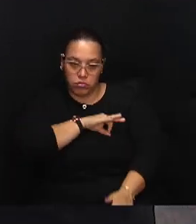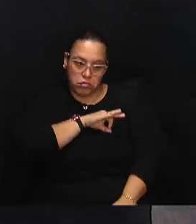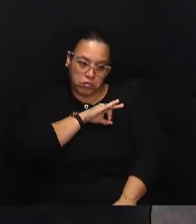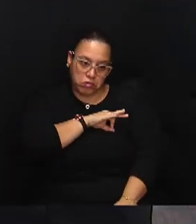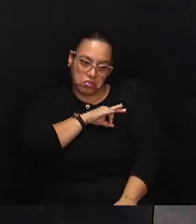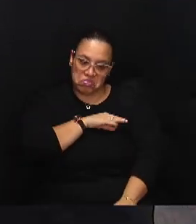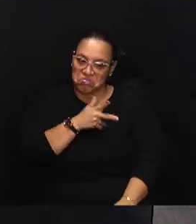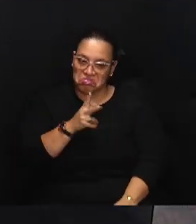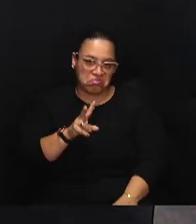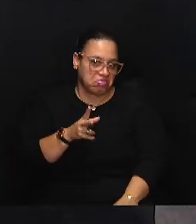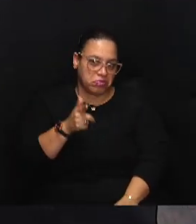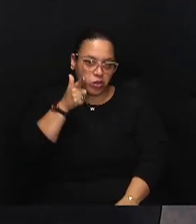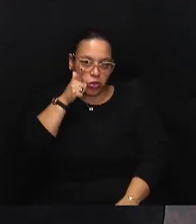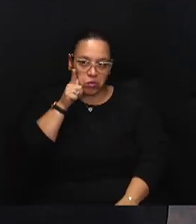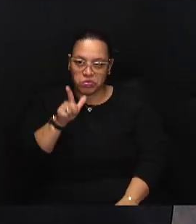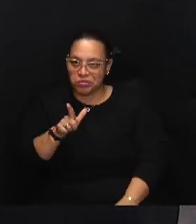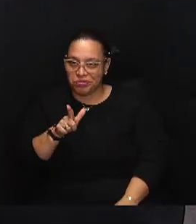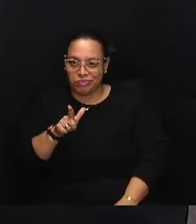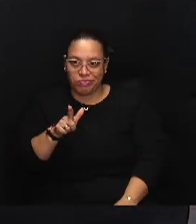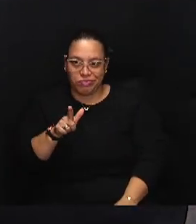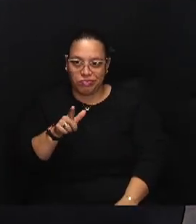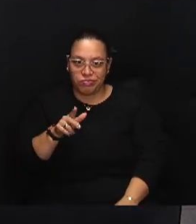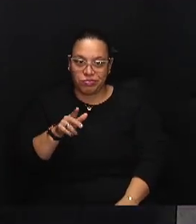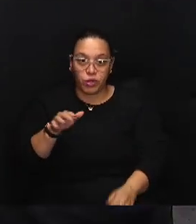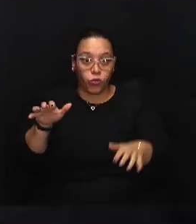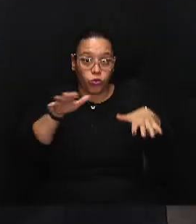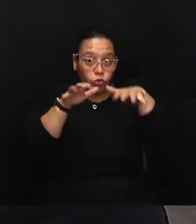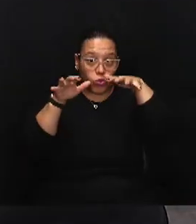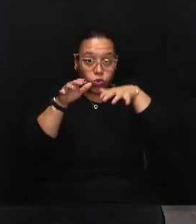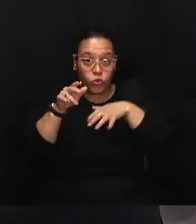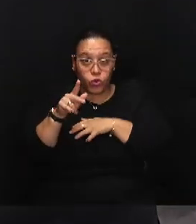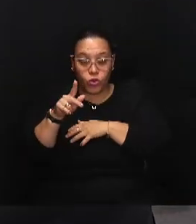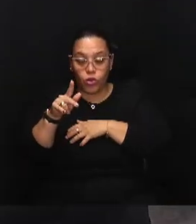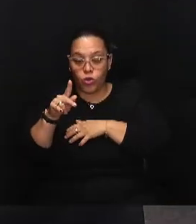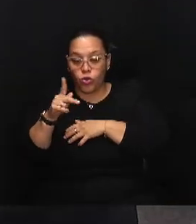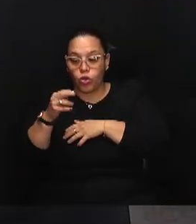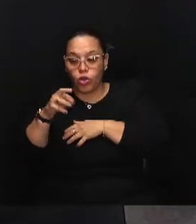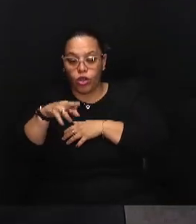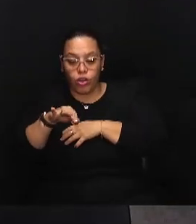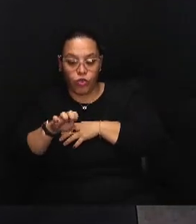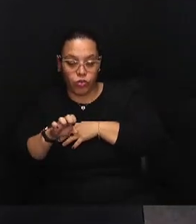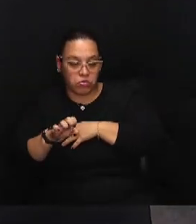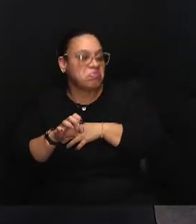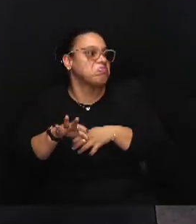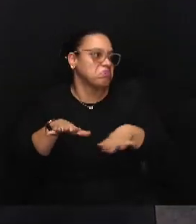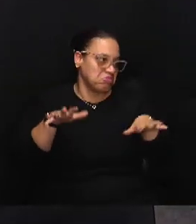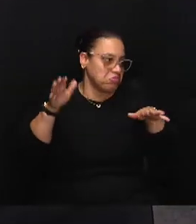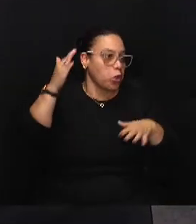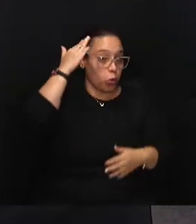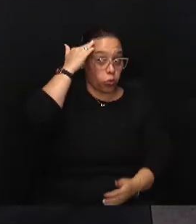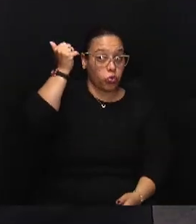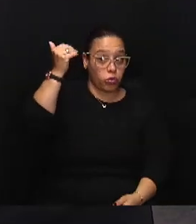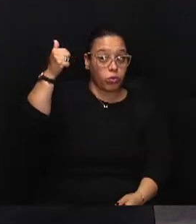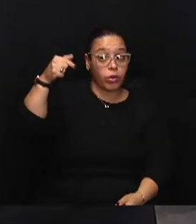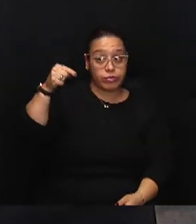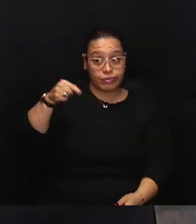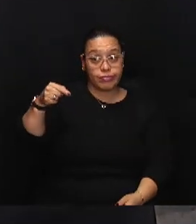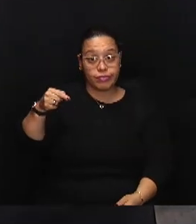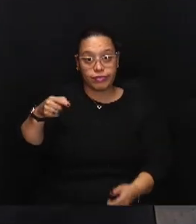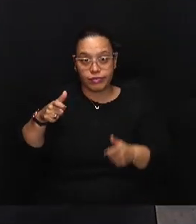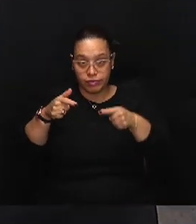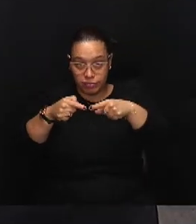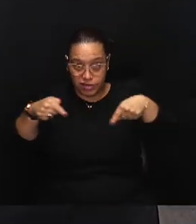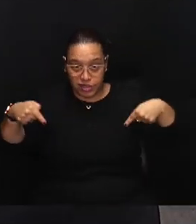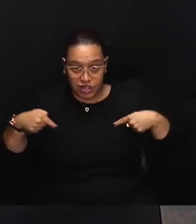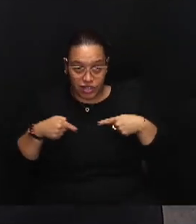hoje não pegaram o fantasma do holofote. Caramba, são os famosos aqui do túnel. São super famosos daqui. E aproveitando aqui nessa